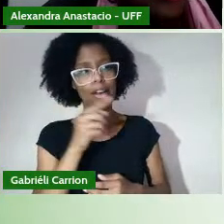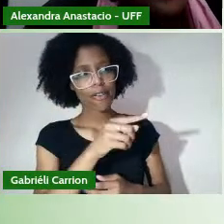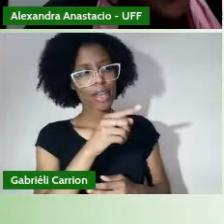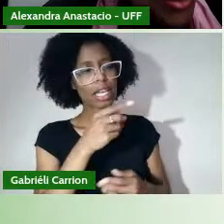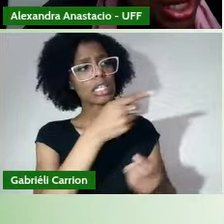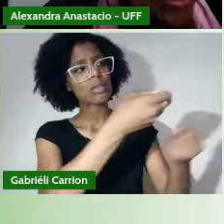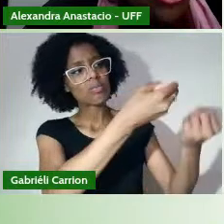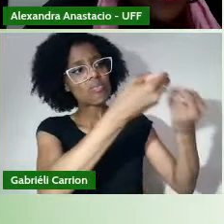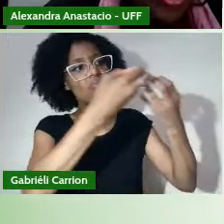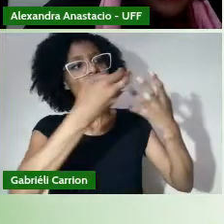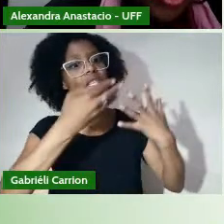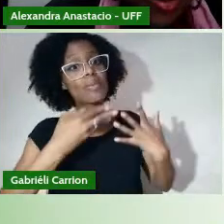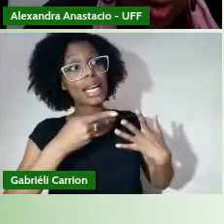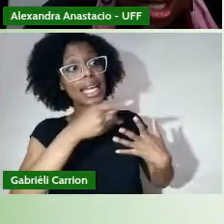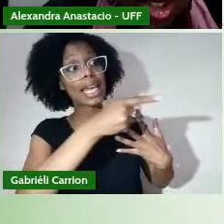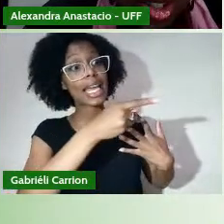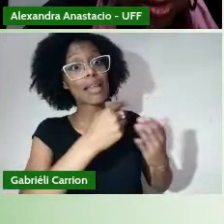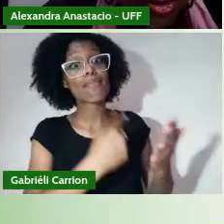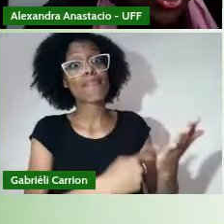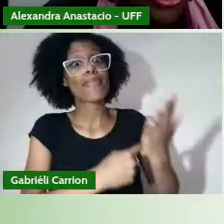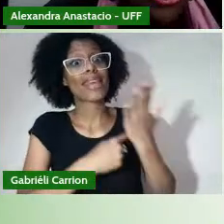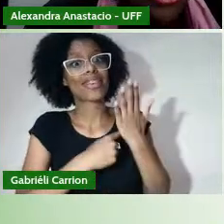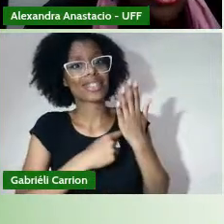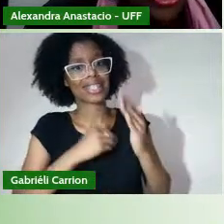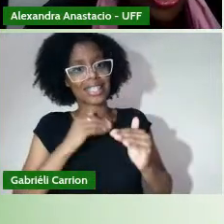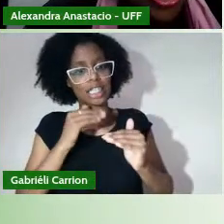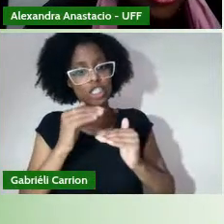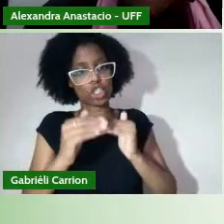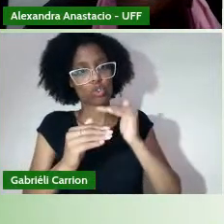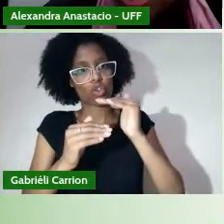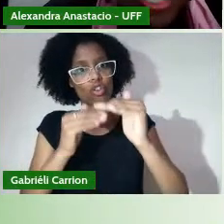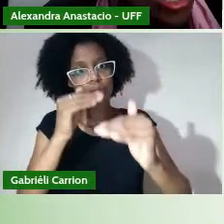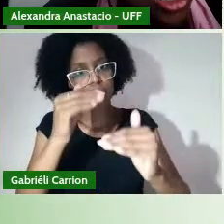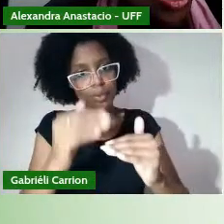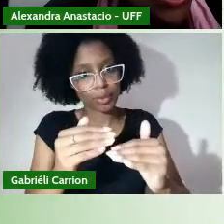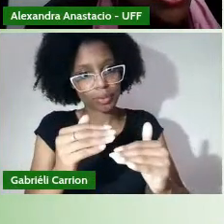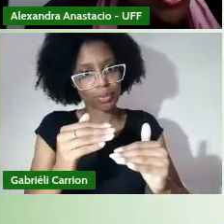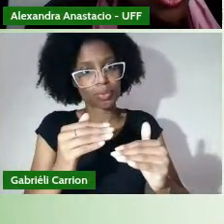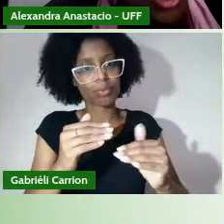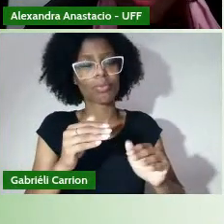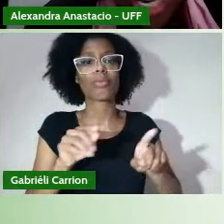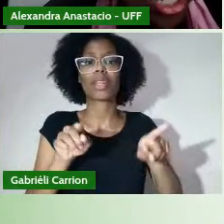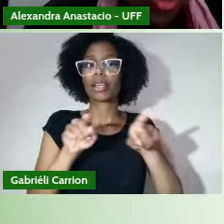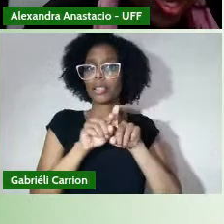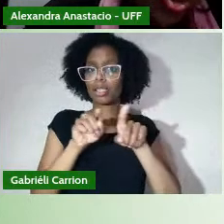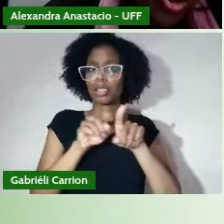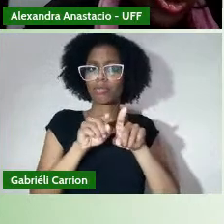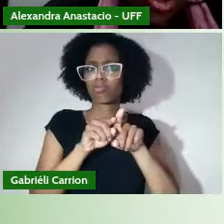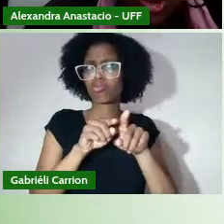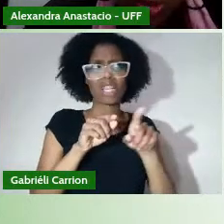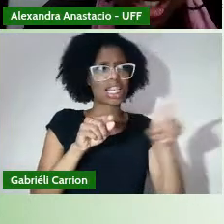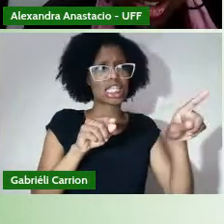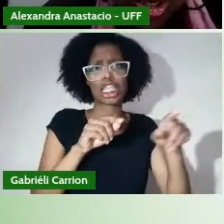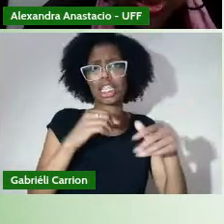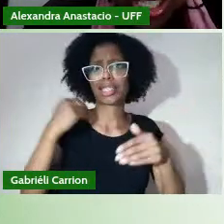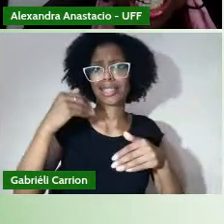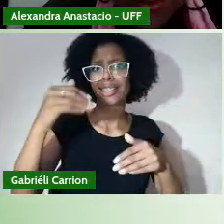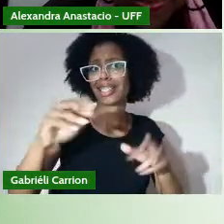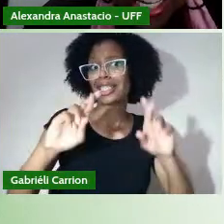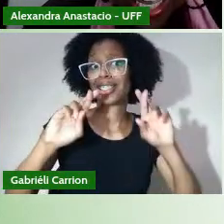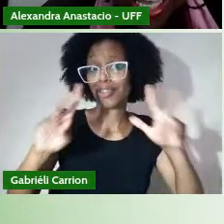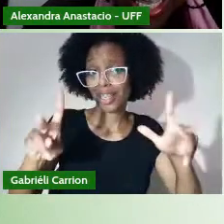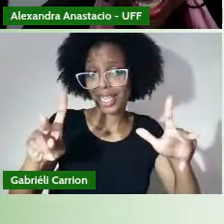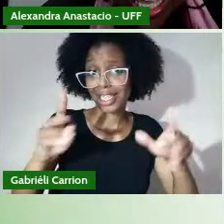ele contribuir com esse processo formativo, né? Passando por diferentes percursos formativos,